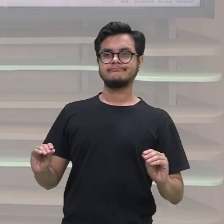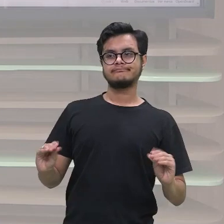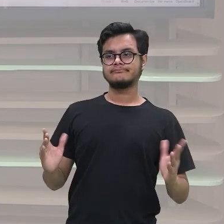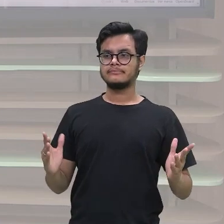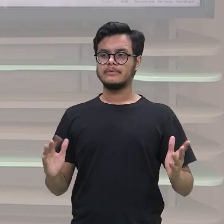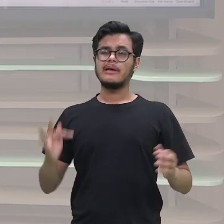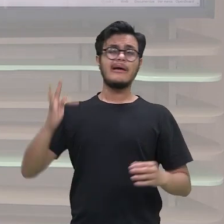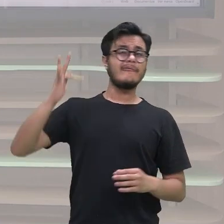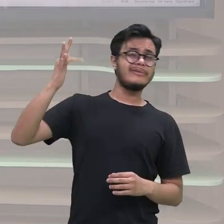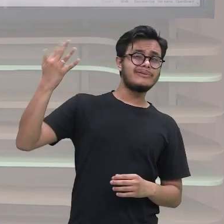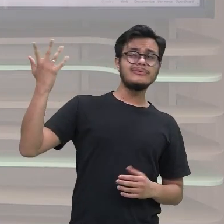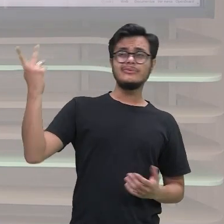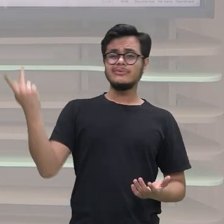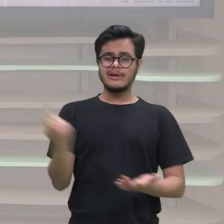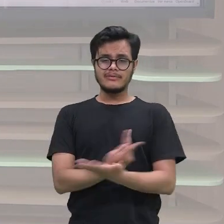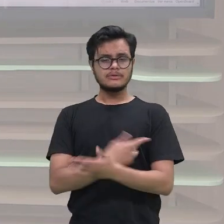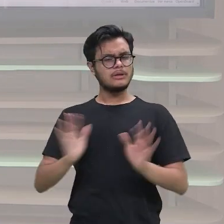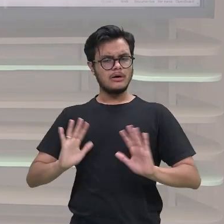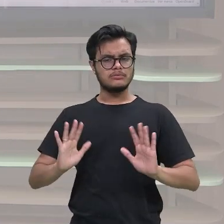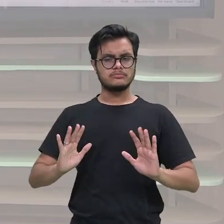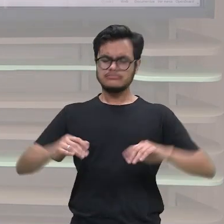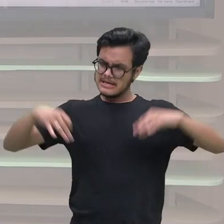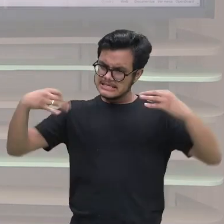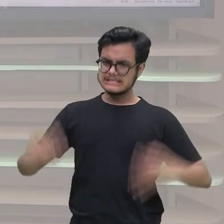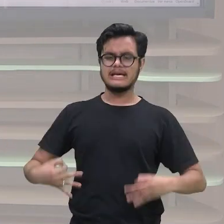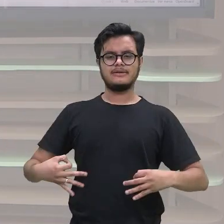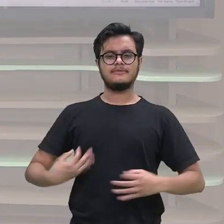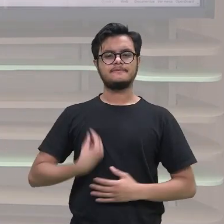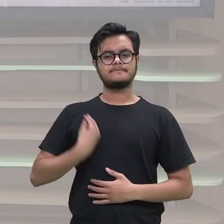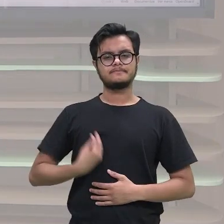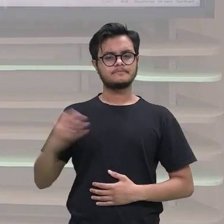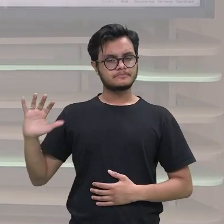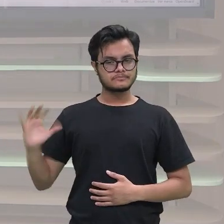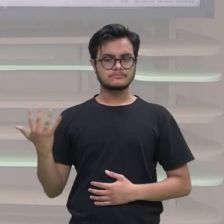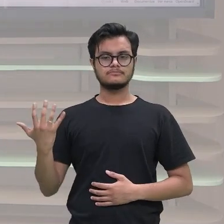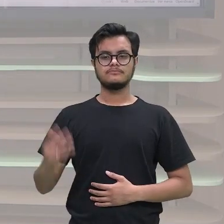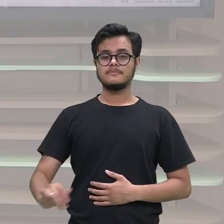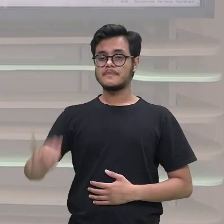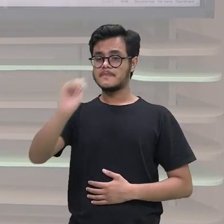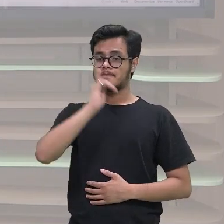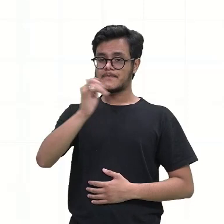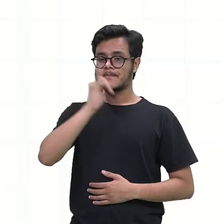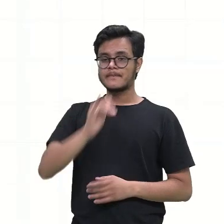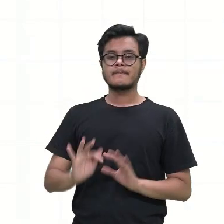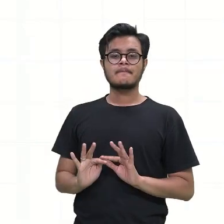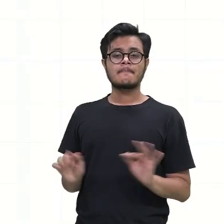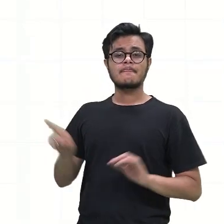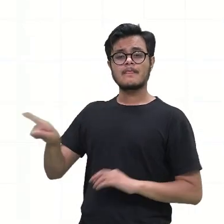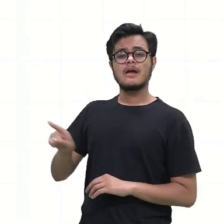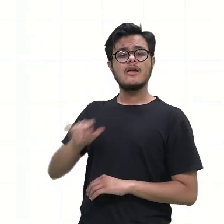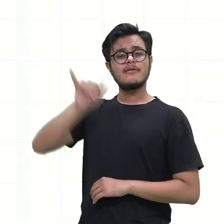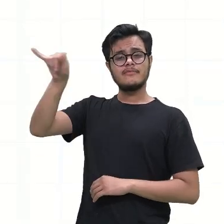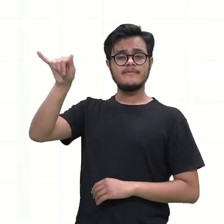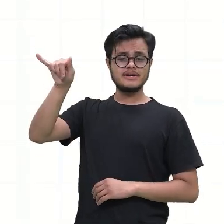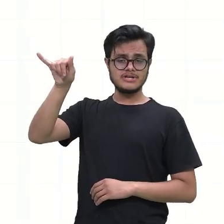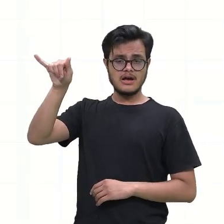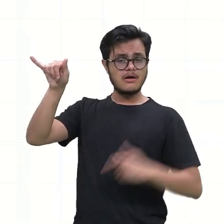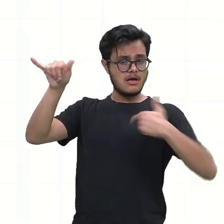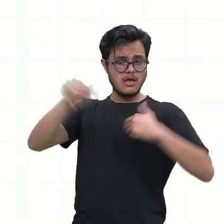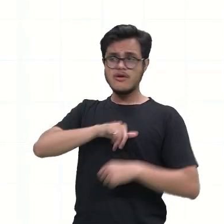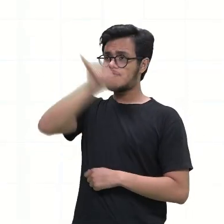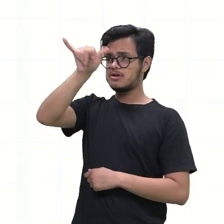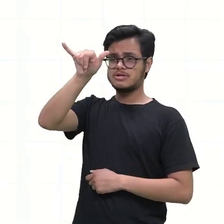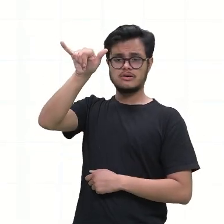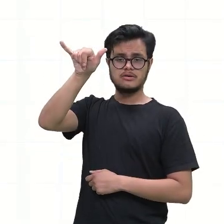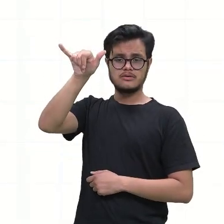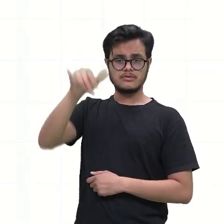talvez aconteça ou não. É uma certeza. Observe o exemplo que eu trouxe para você. Olha só aí. Então, o modo indicativo